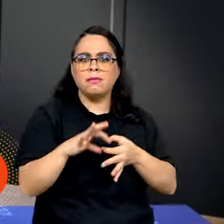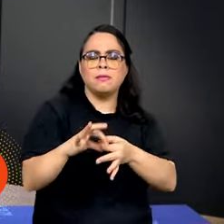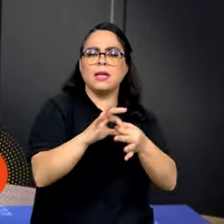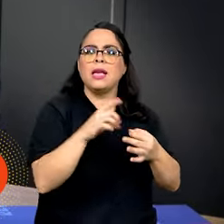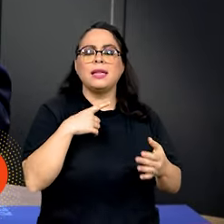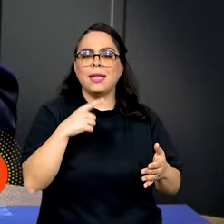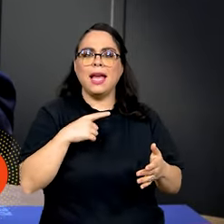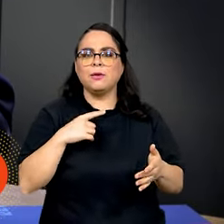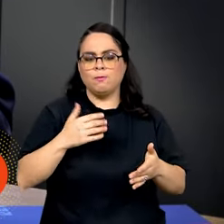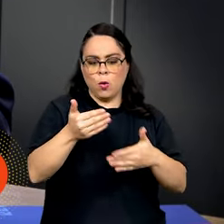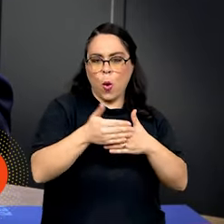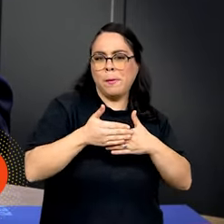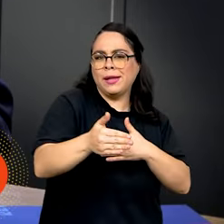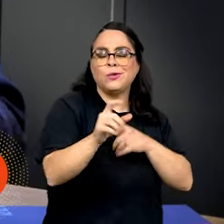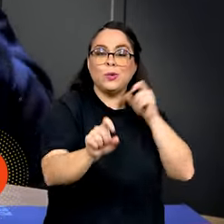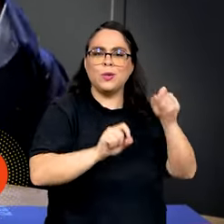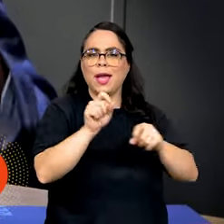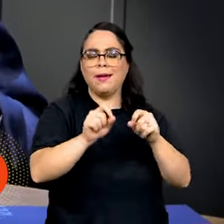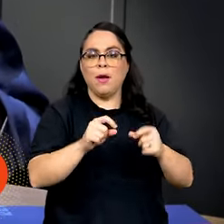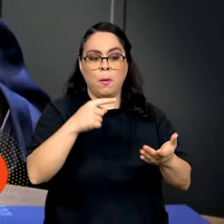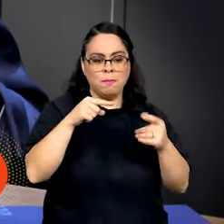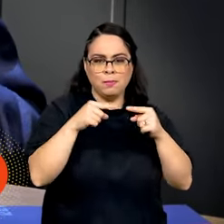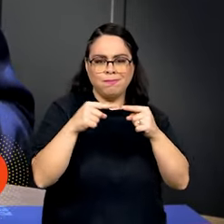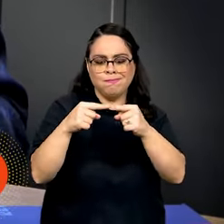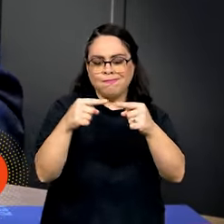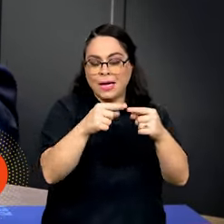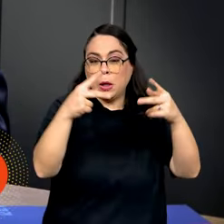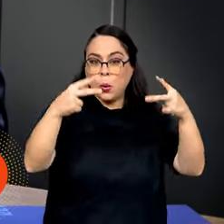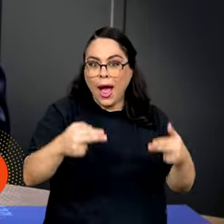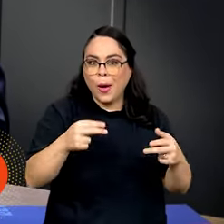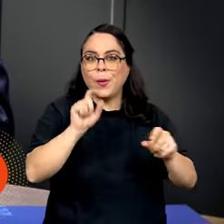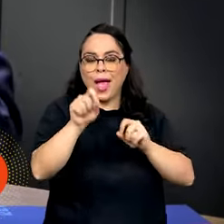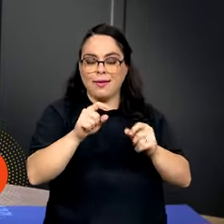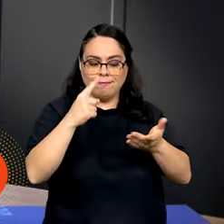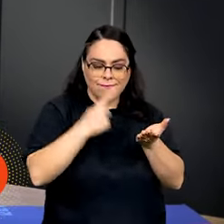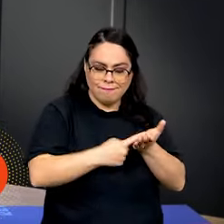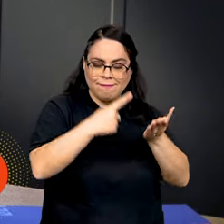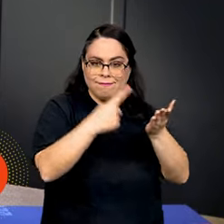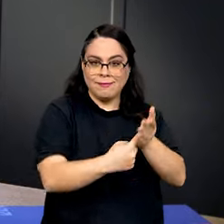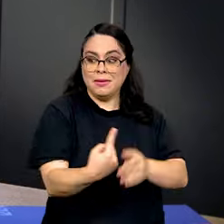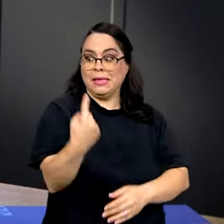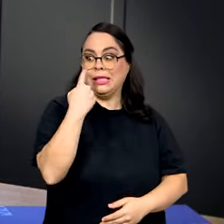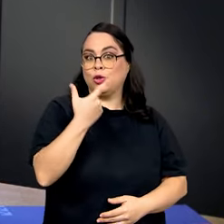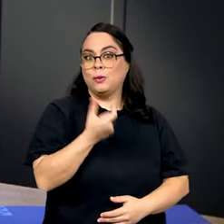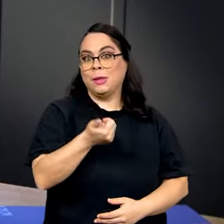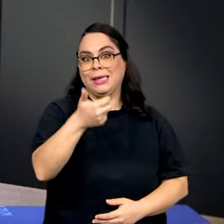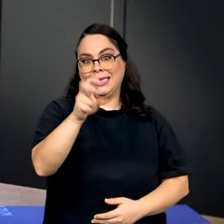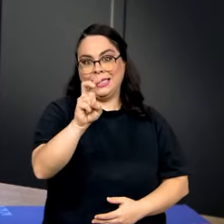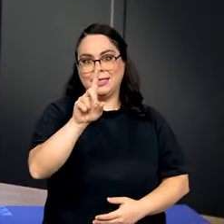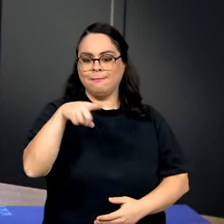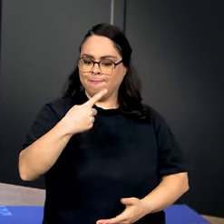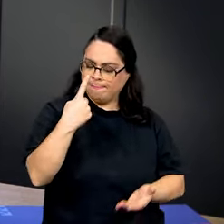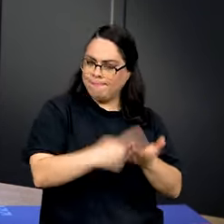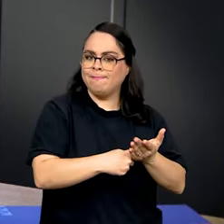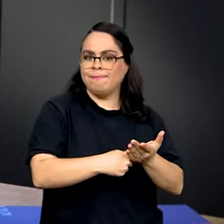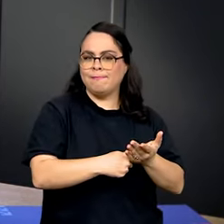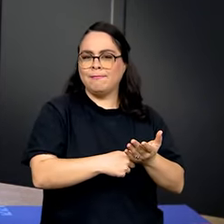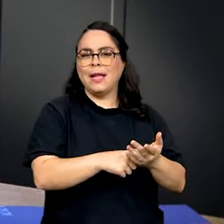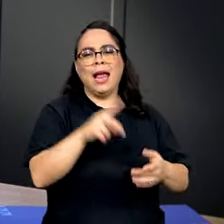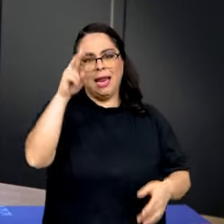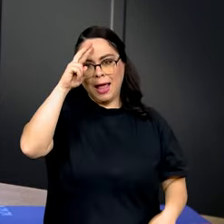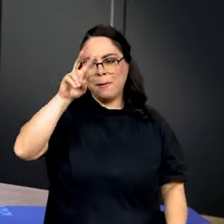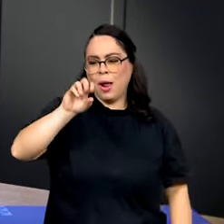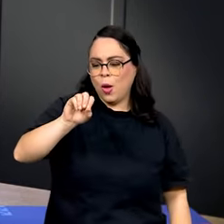tem um ponto de partida o compromisso já firmado lá em 2015 os